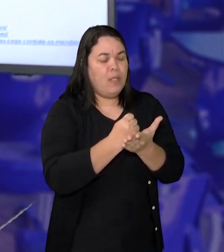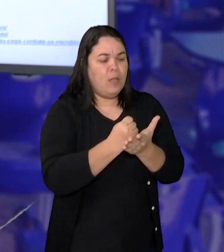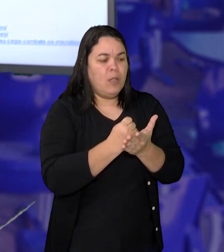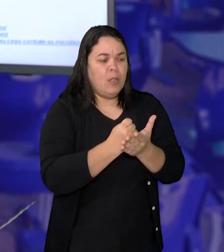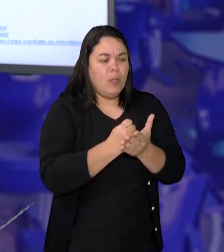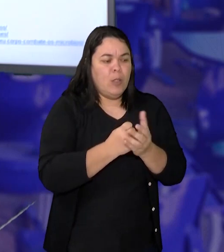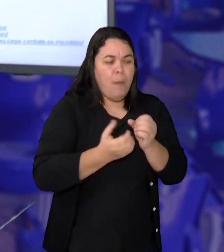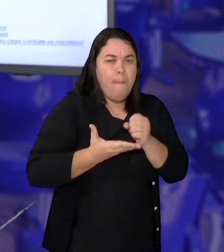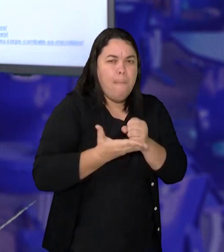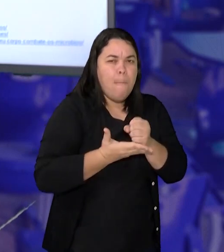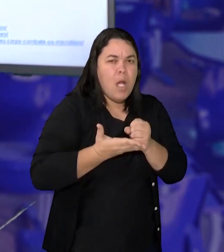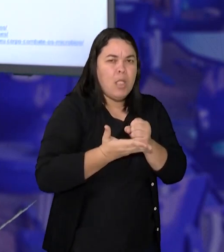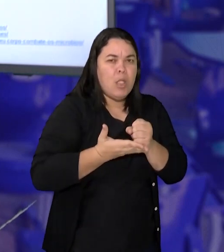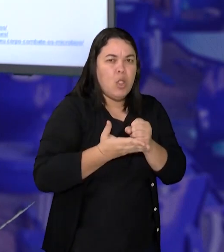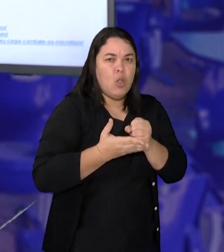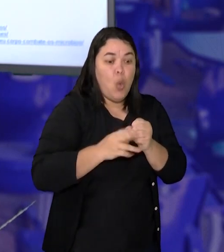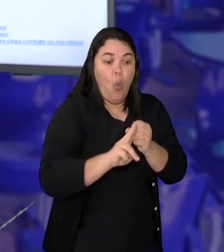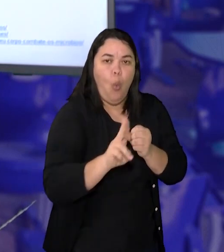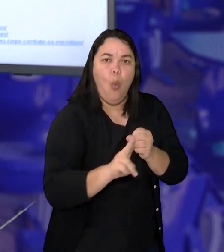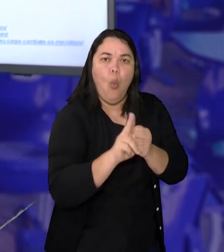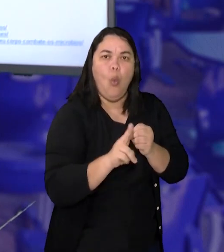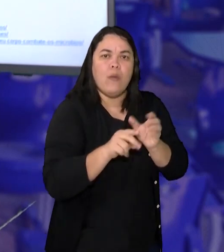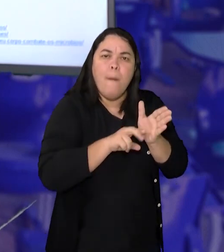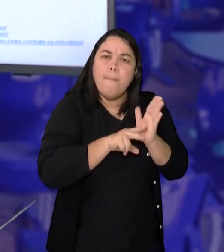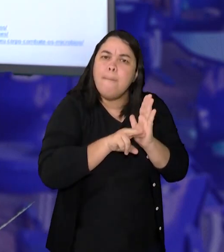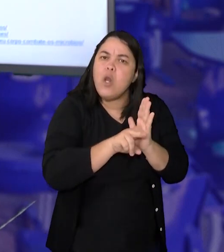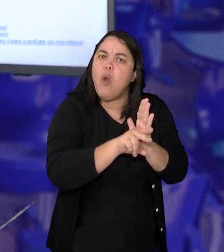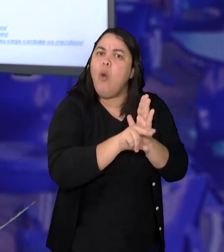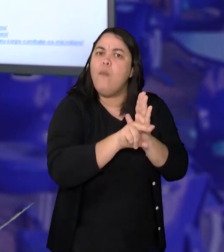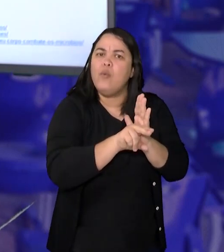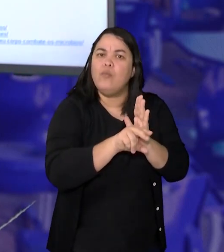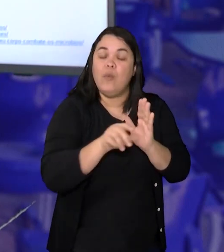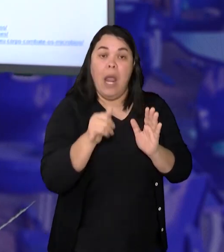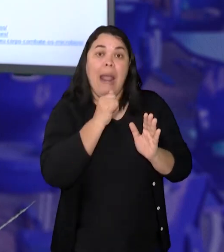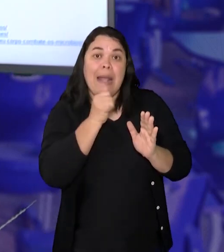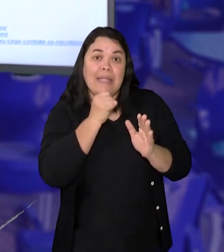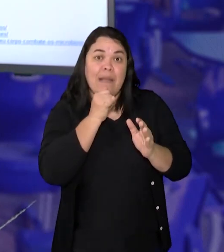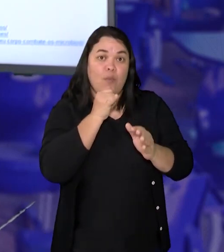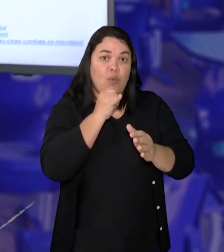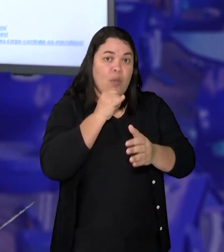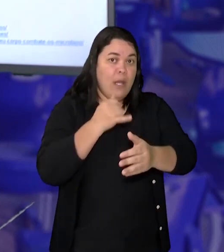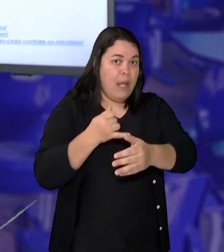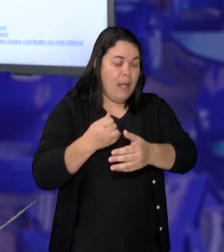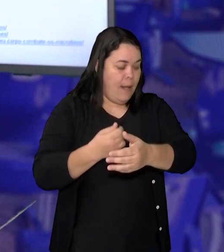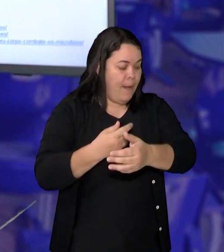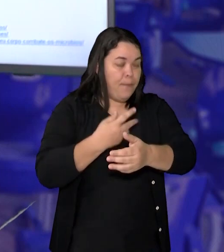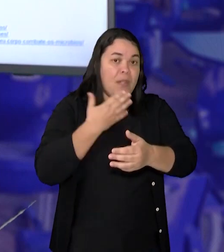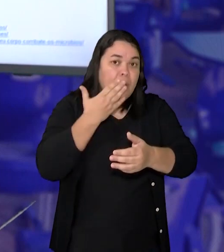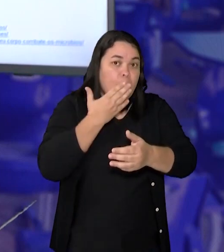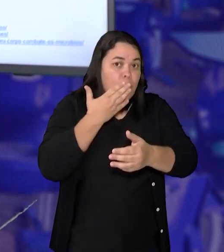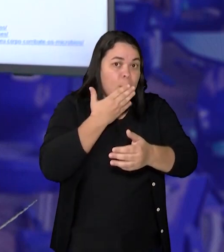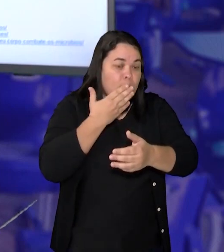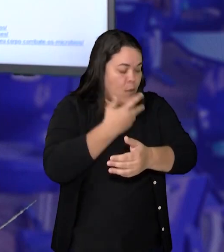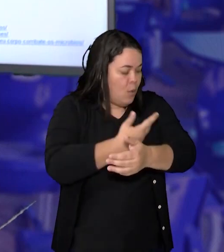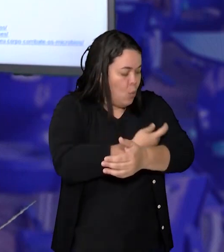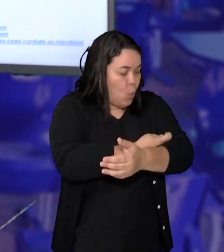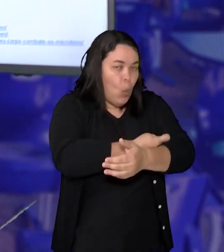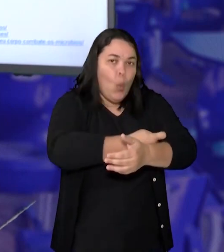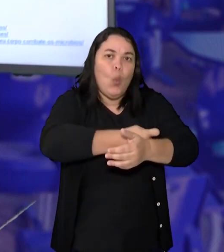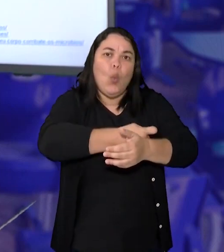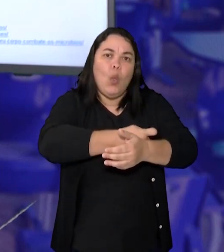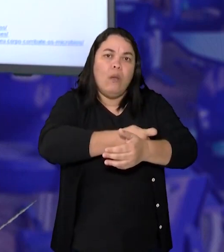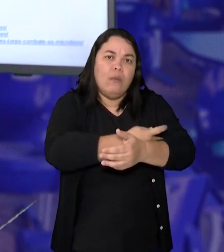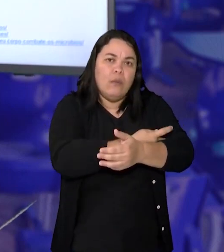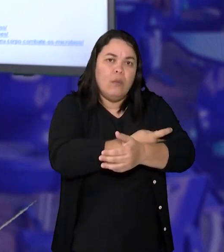criado baseado em um micróbio, como acontece no caso da insulina. A gente vai utilizar uma bactéria e